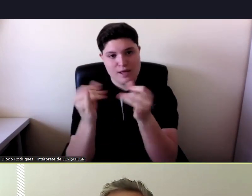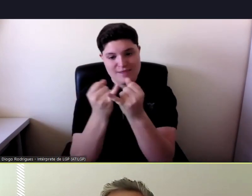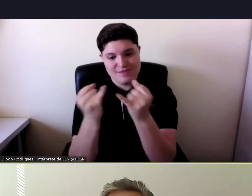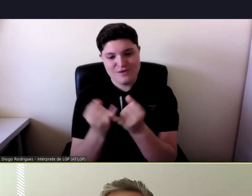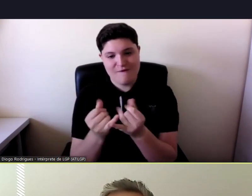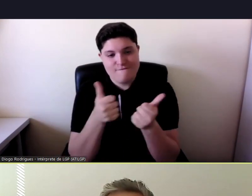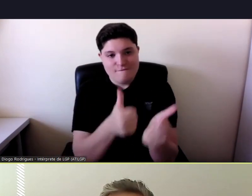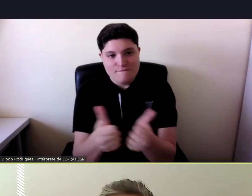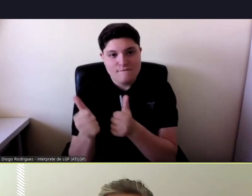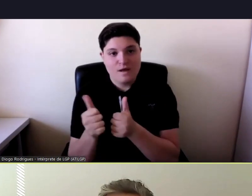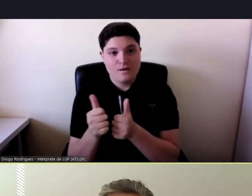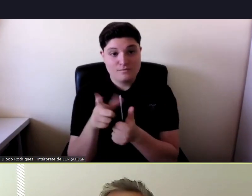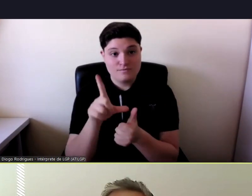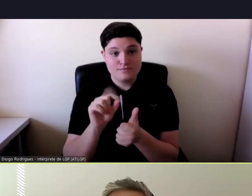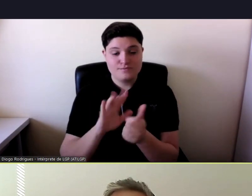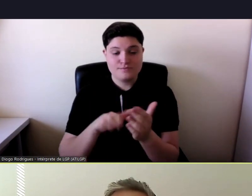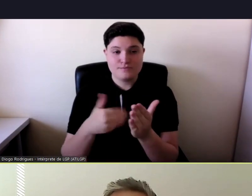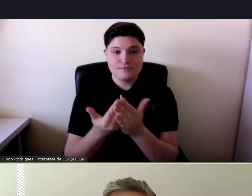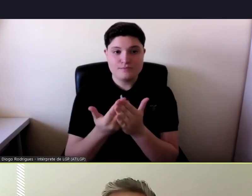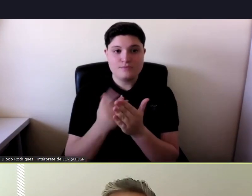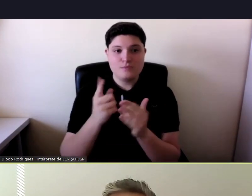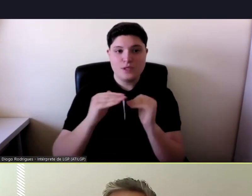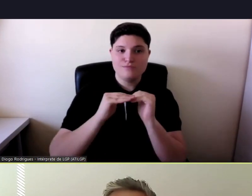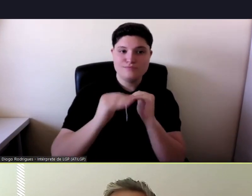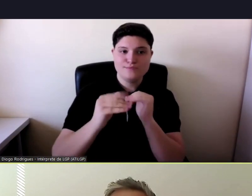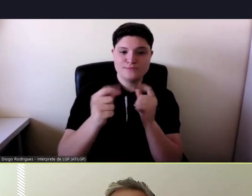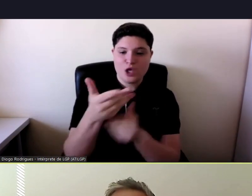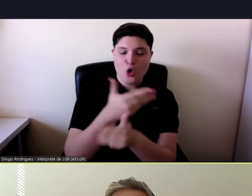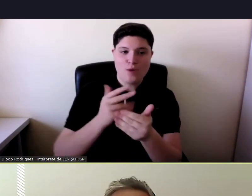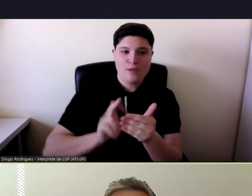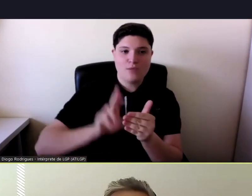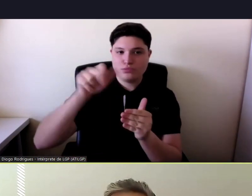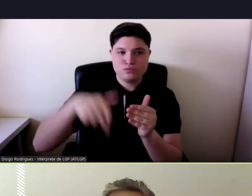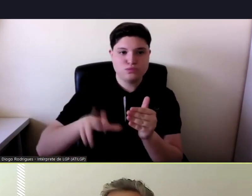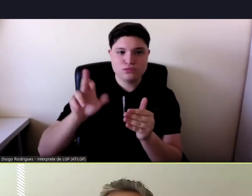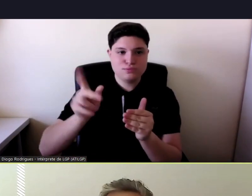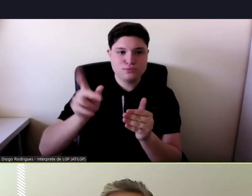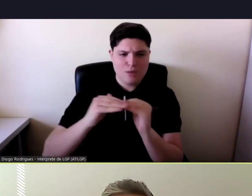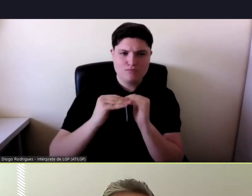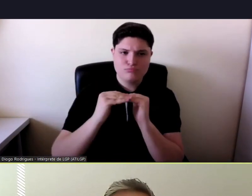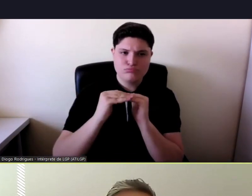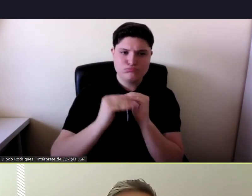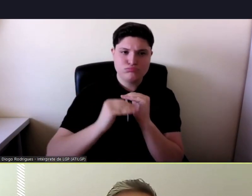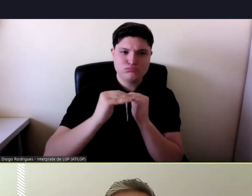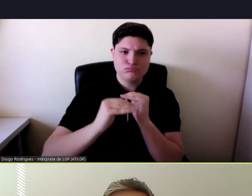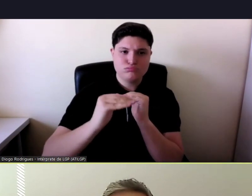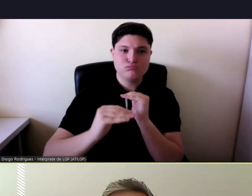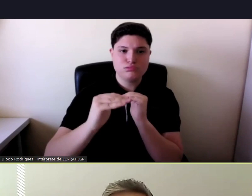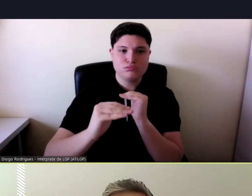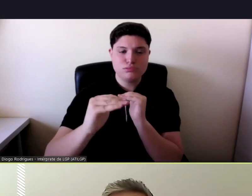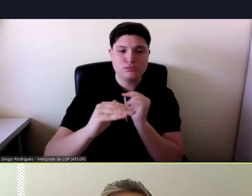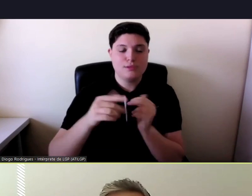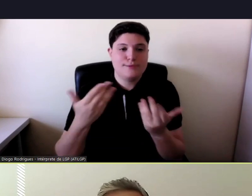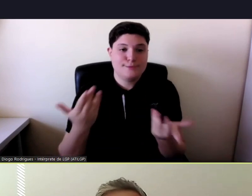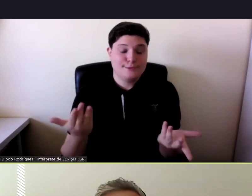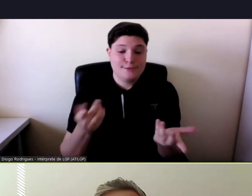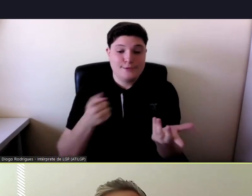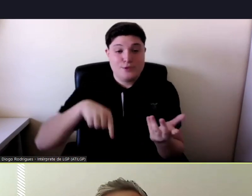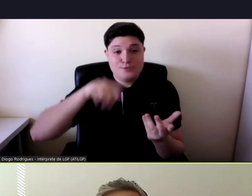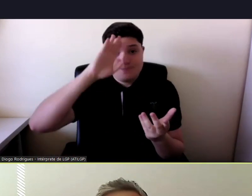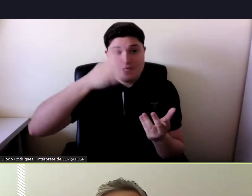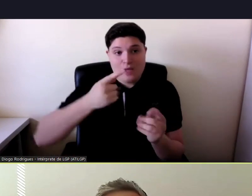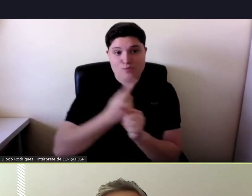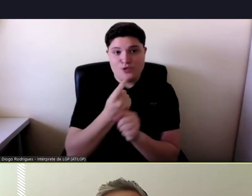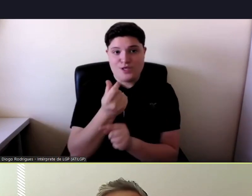saudável, estabilidade económica sem flutuações acentuadas na inflação, problemas que todos hoje sentimos,